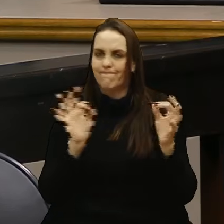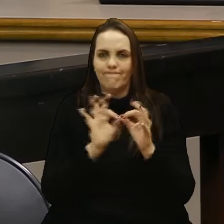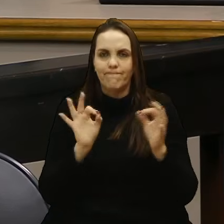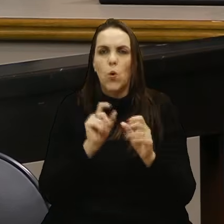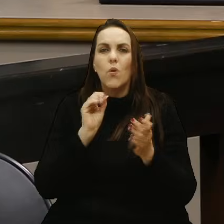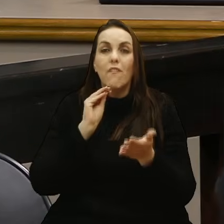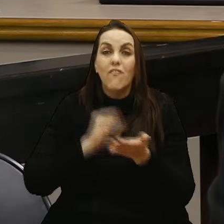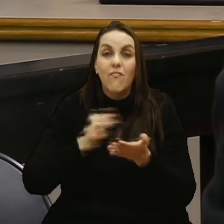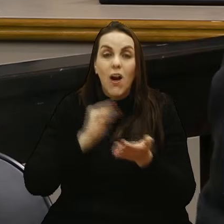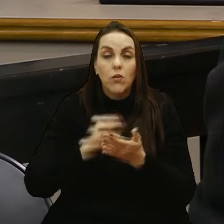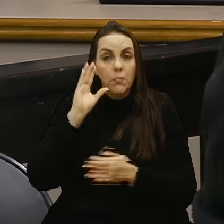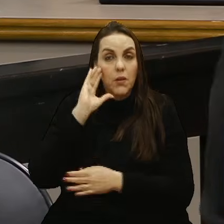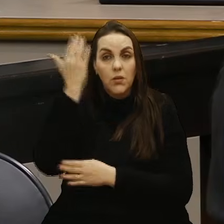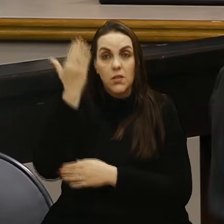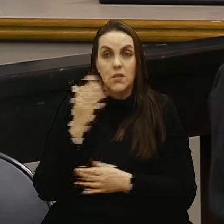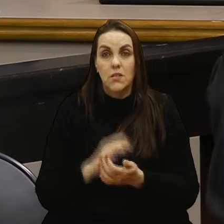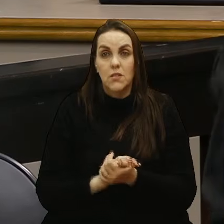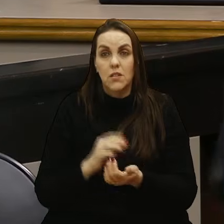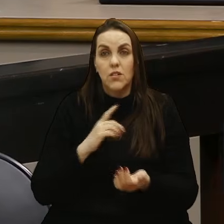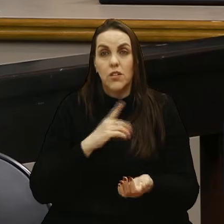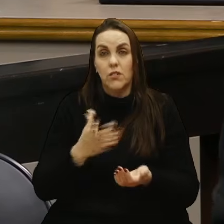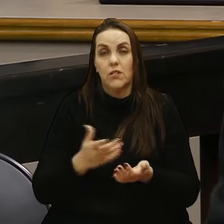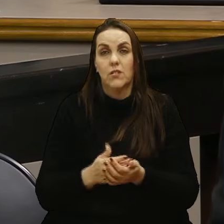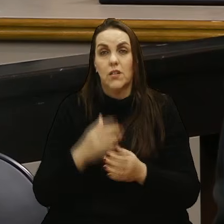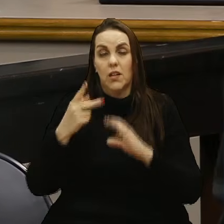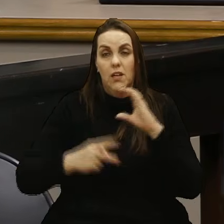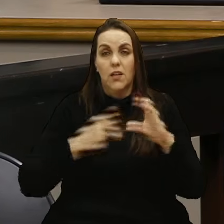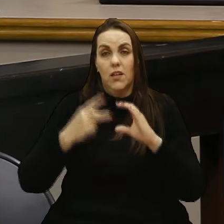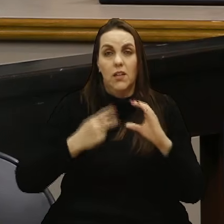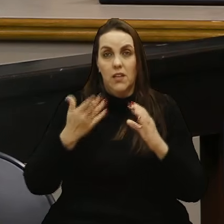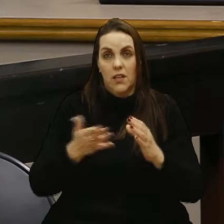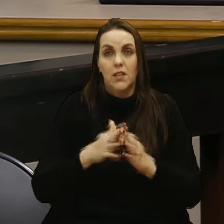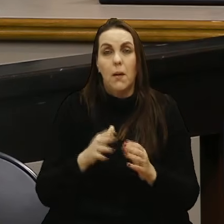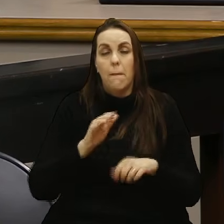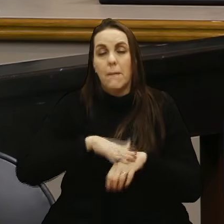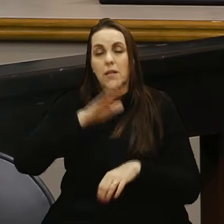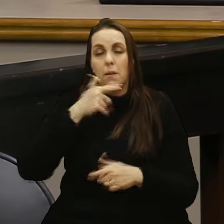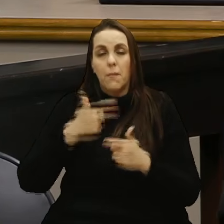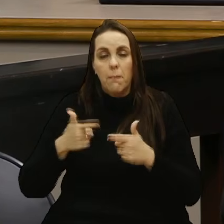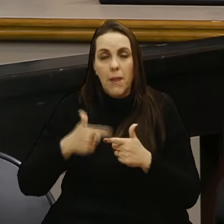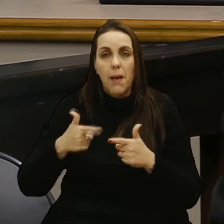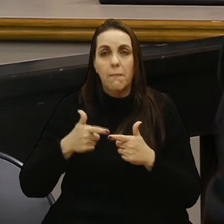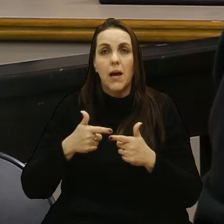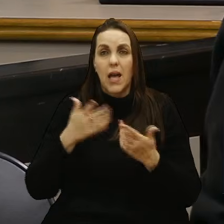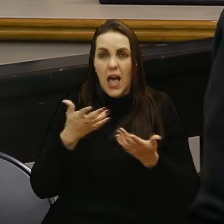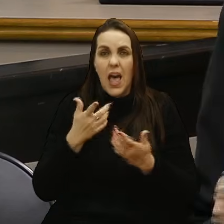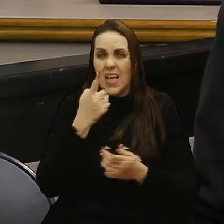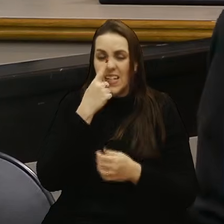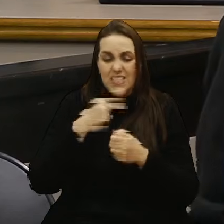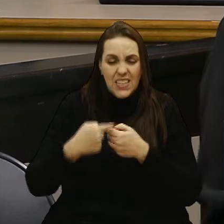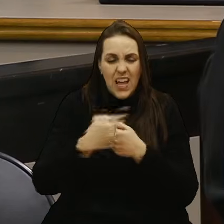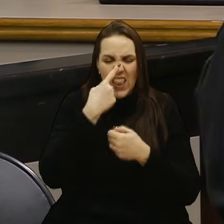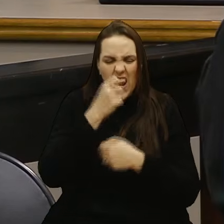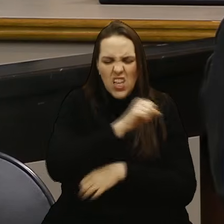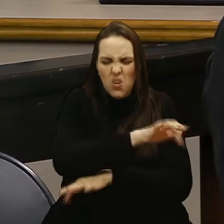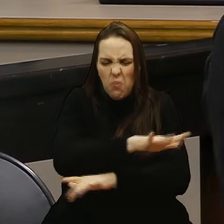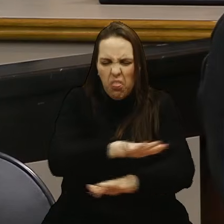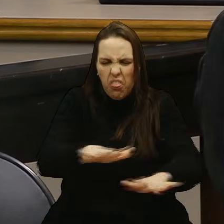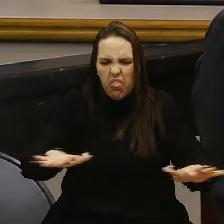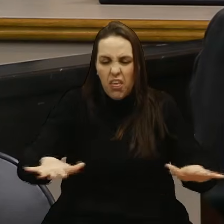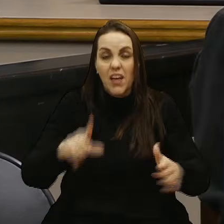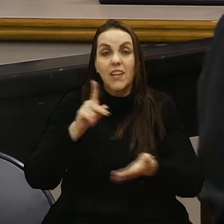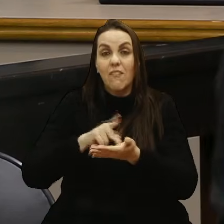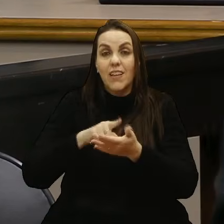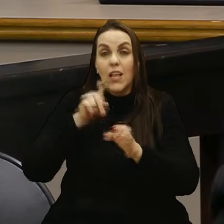a gente pode viabilizar isso através da Câmara de Vereadores? Que meu maior problema é parecer a cidade inteira com lixo no chão, mas que, na verdade, não depende